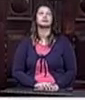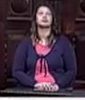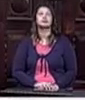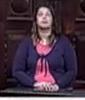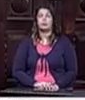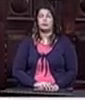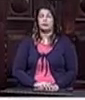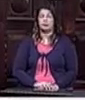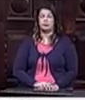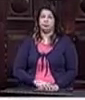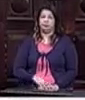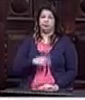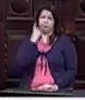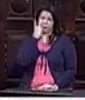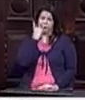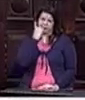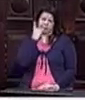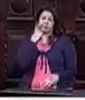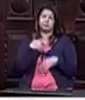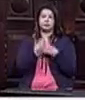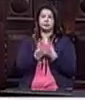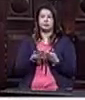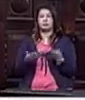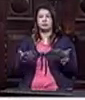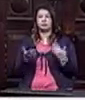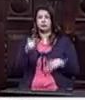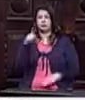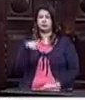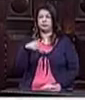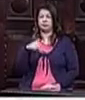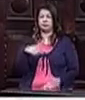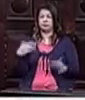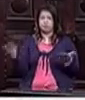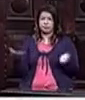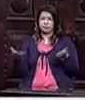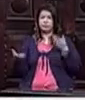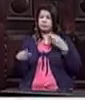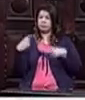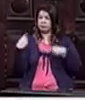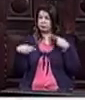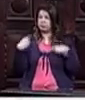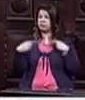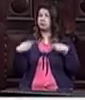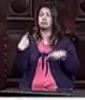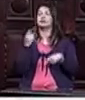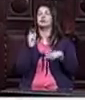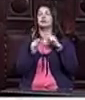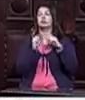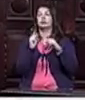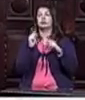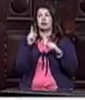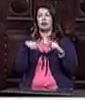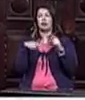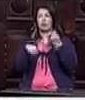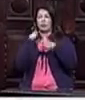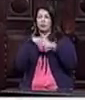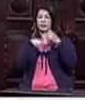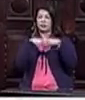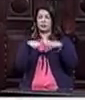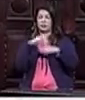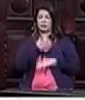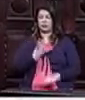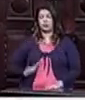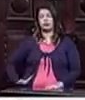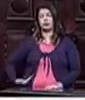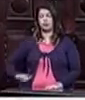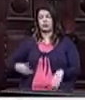Senhoras e senhores, em debate o orçamento desse governo,